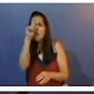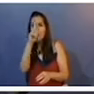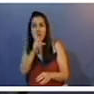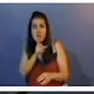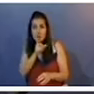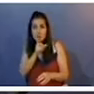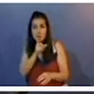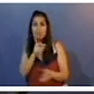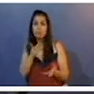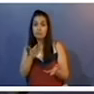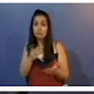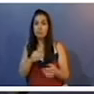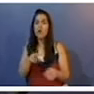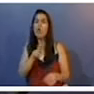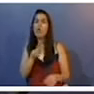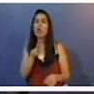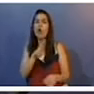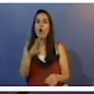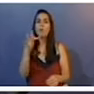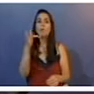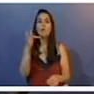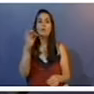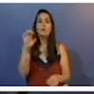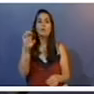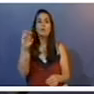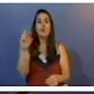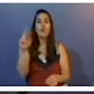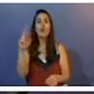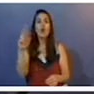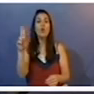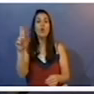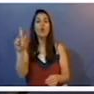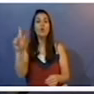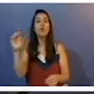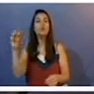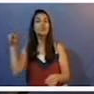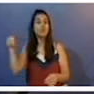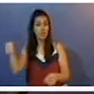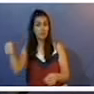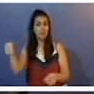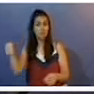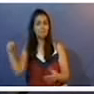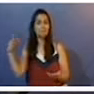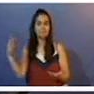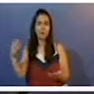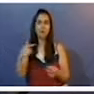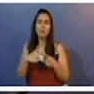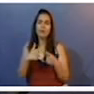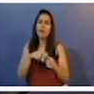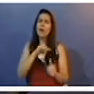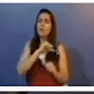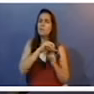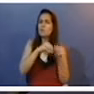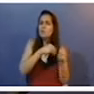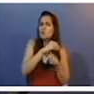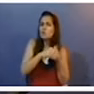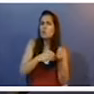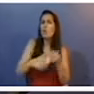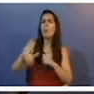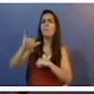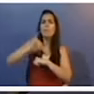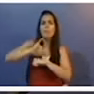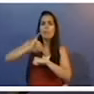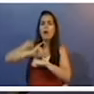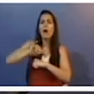ferrugem. Esse pozinho amarelo, na verdade, ele é o resultado dessa reação química. Então, nos lugares